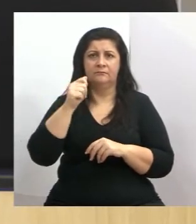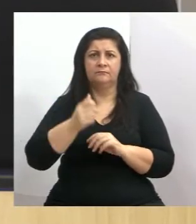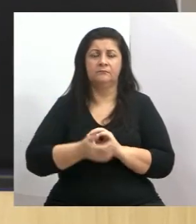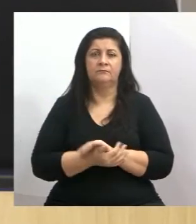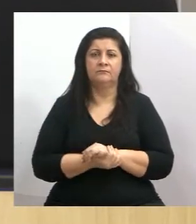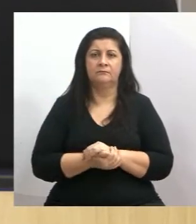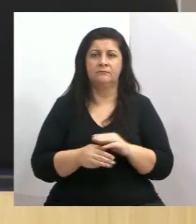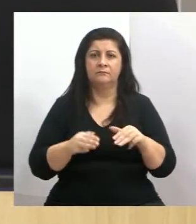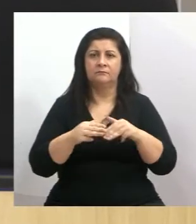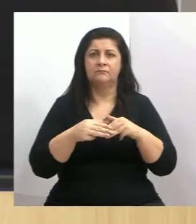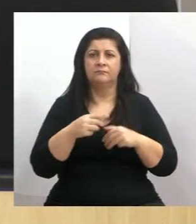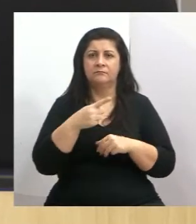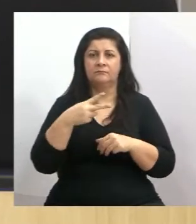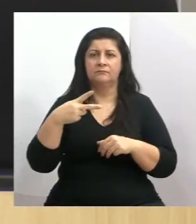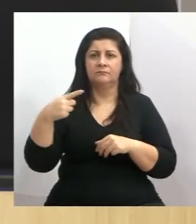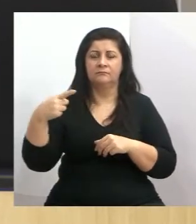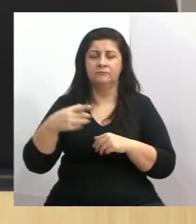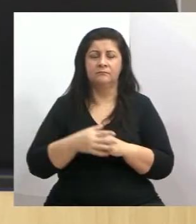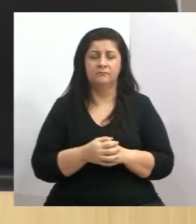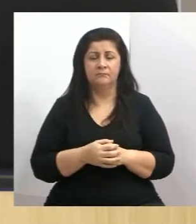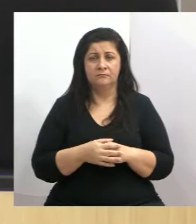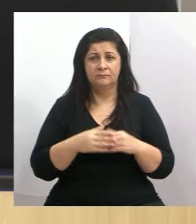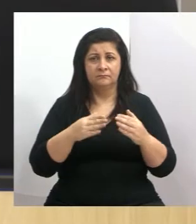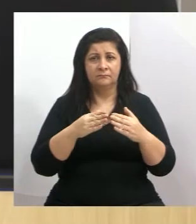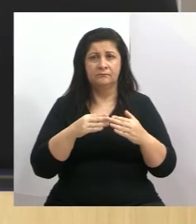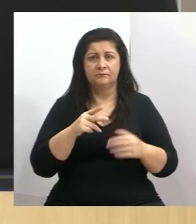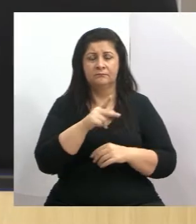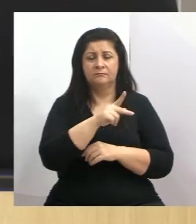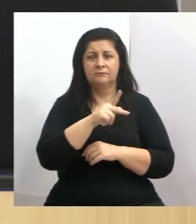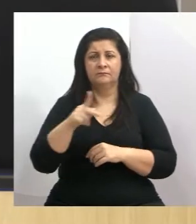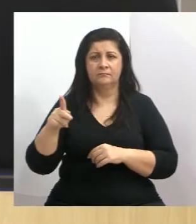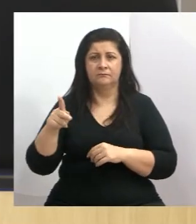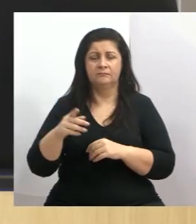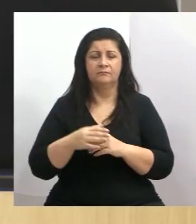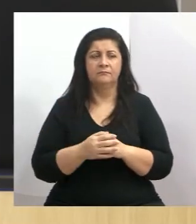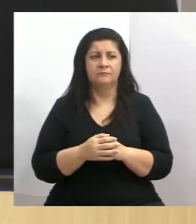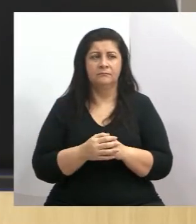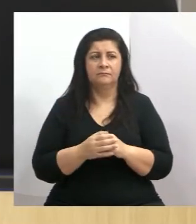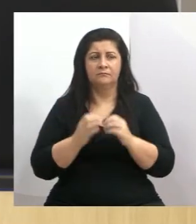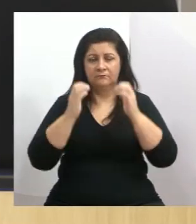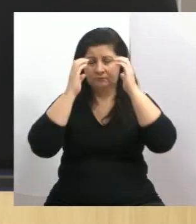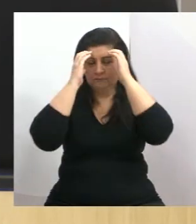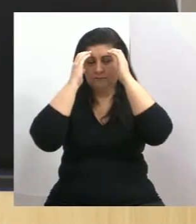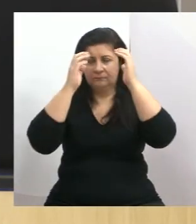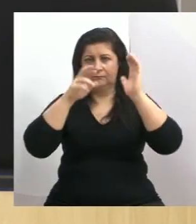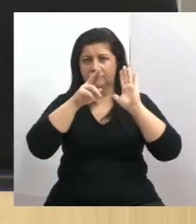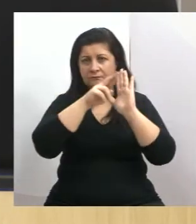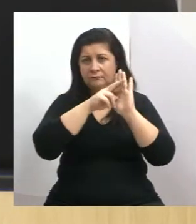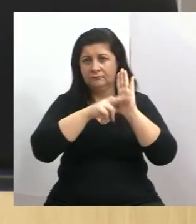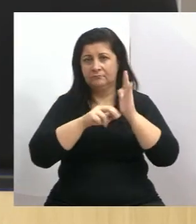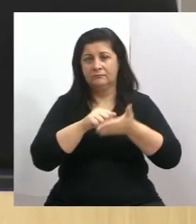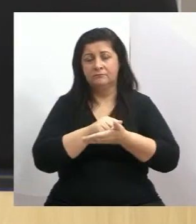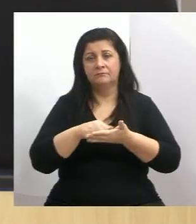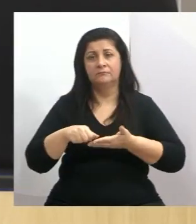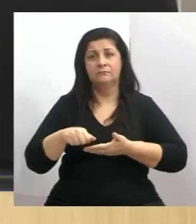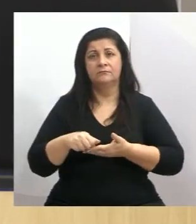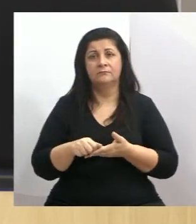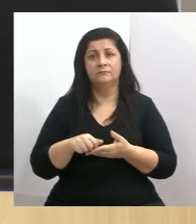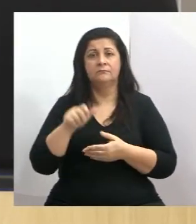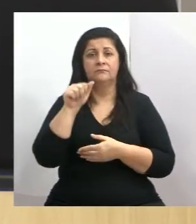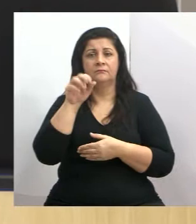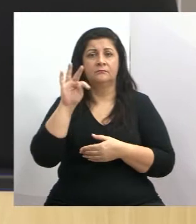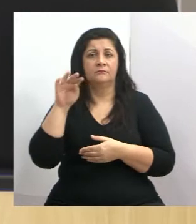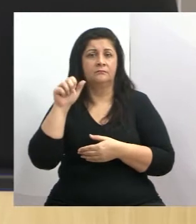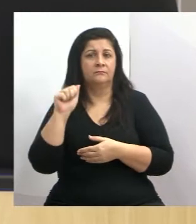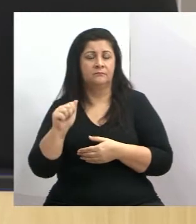Moção 121 2021 requeremos a semente os presentes a casa cumpridas as formalidades regimentais que seja constatado na das trabalho